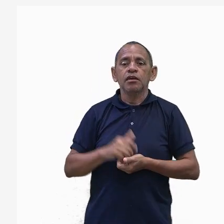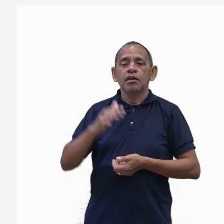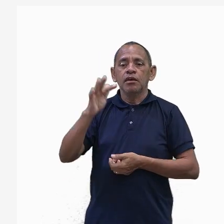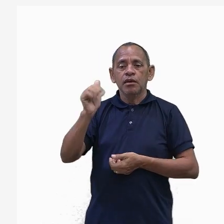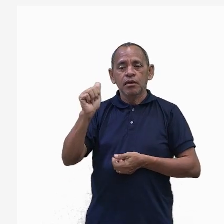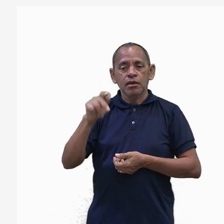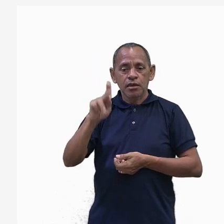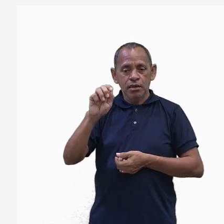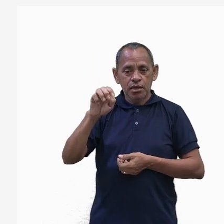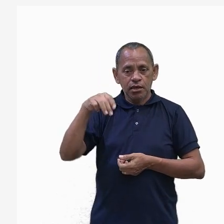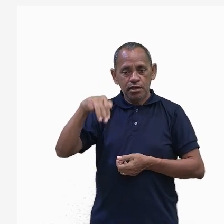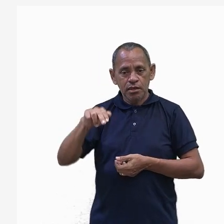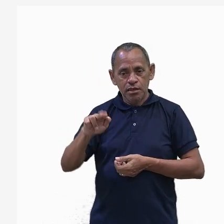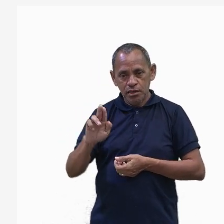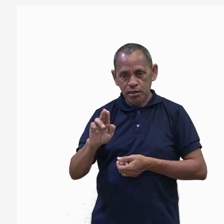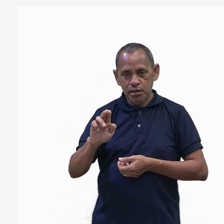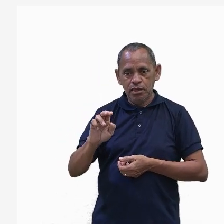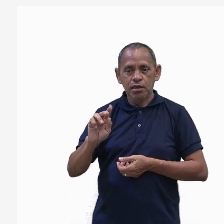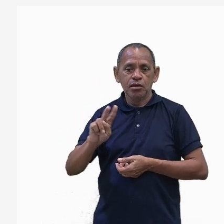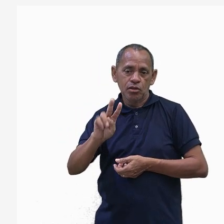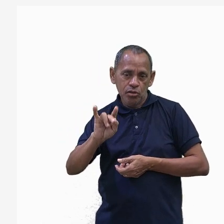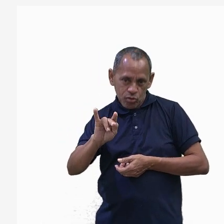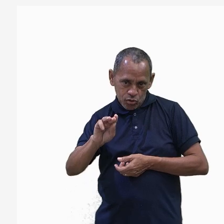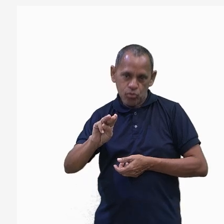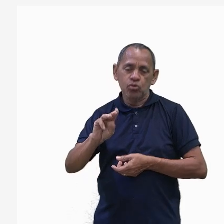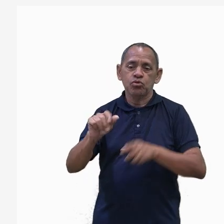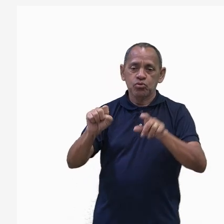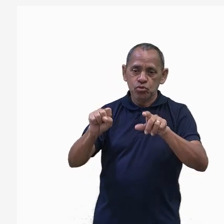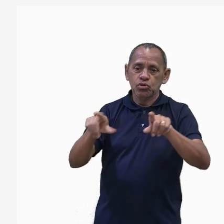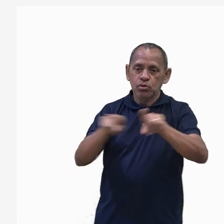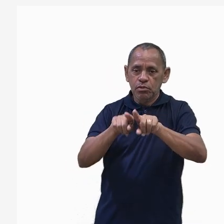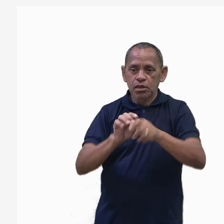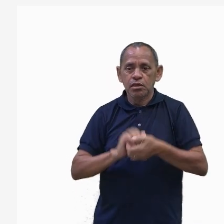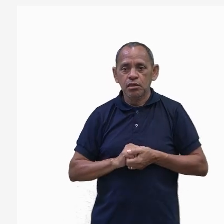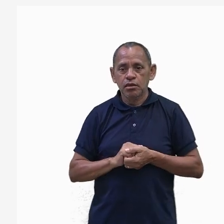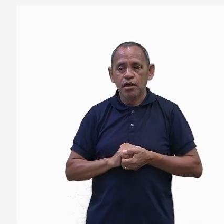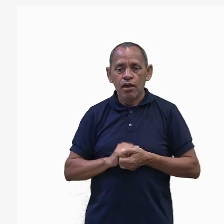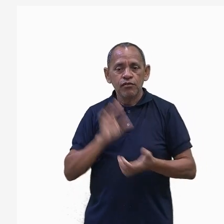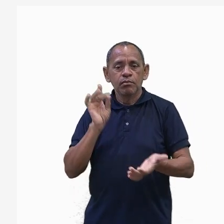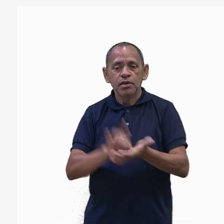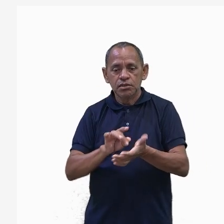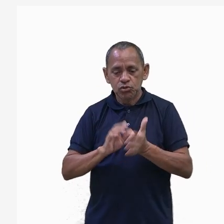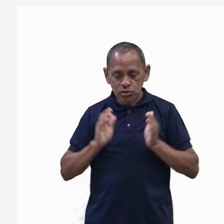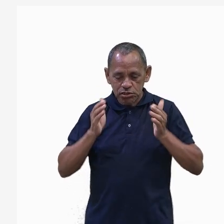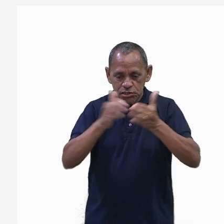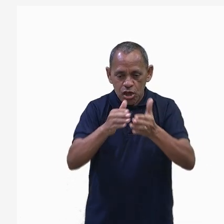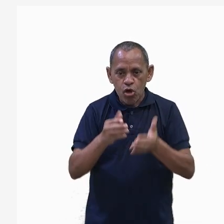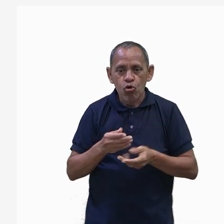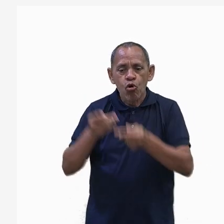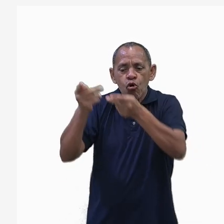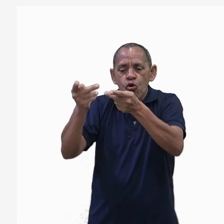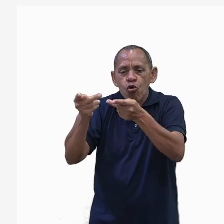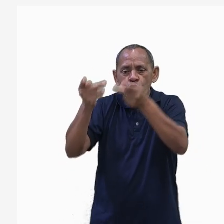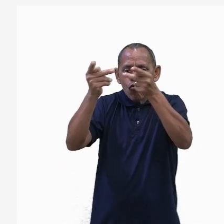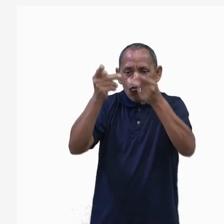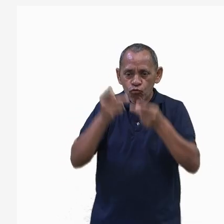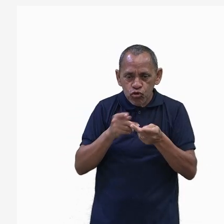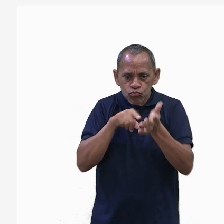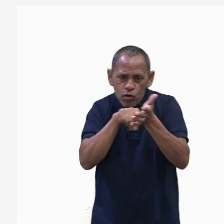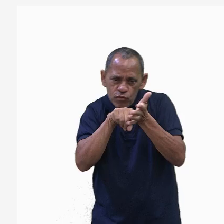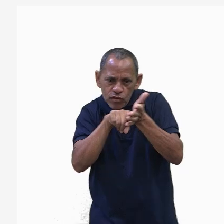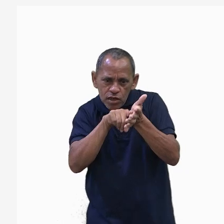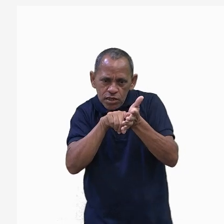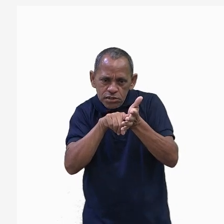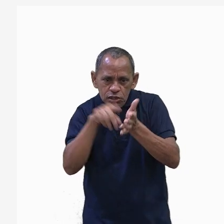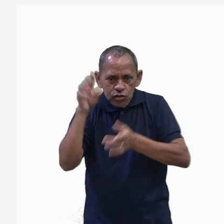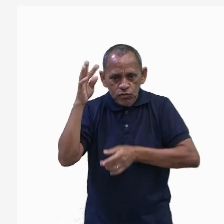se expressa através da sua afirmação central, é o que, gente? Um convite para a investigação